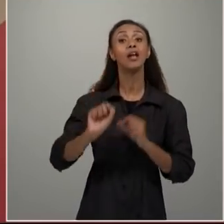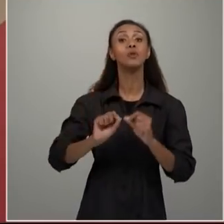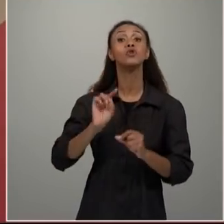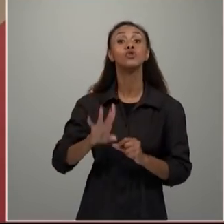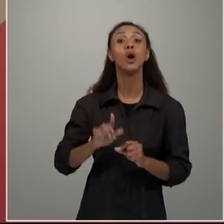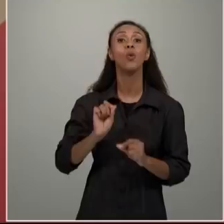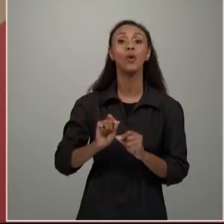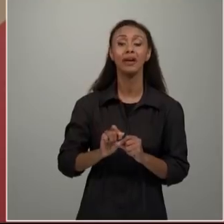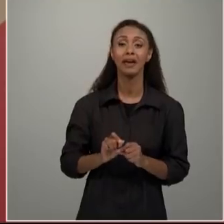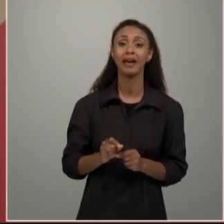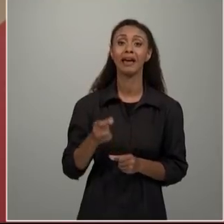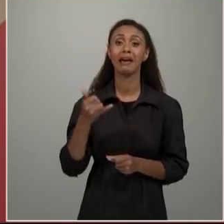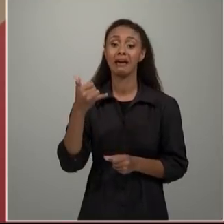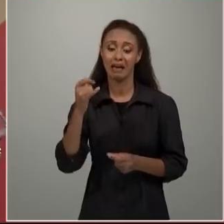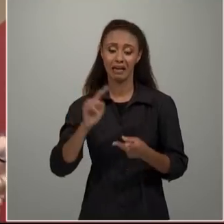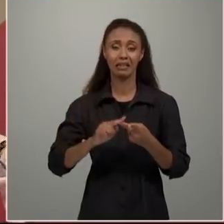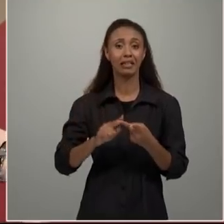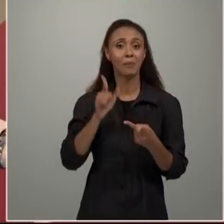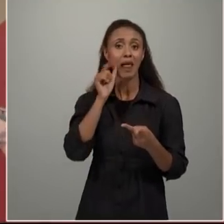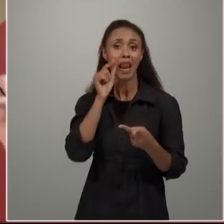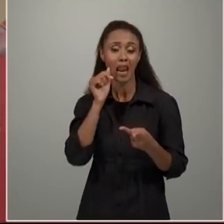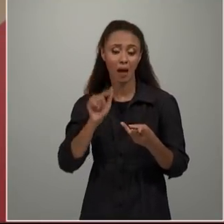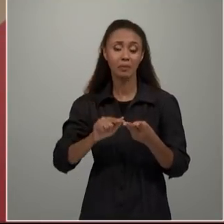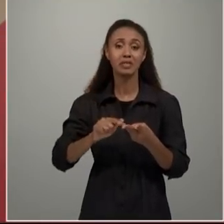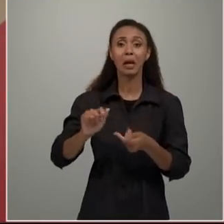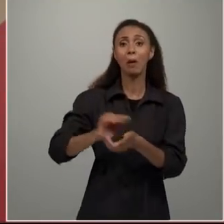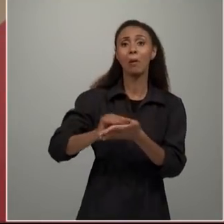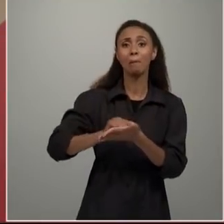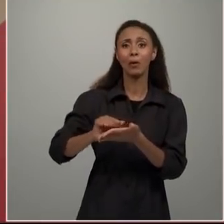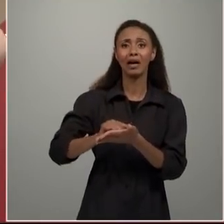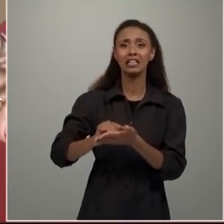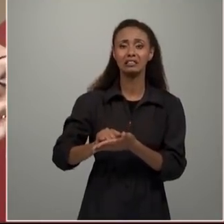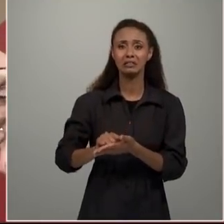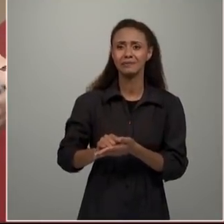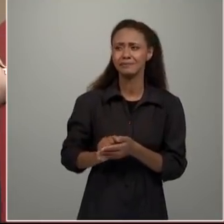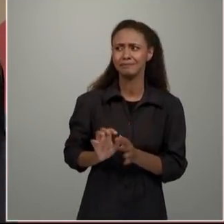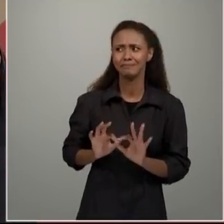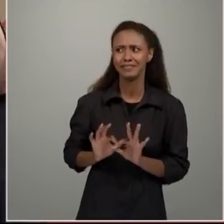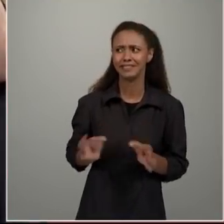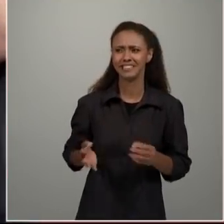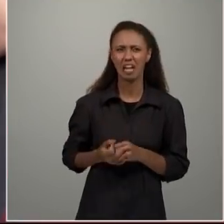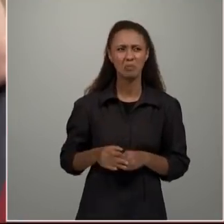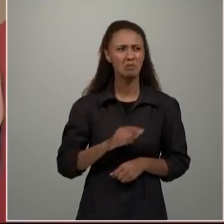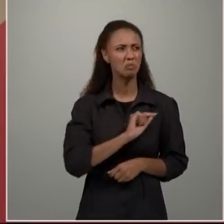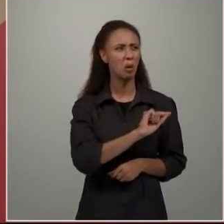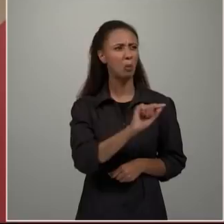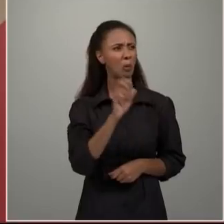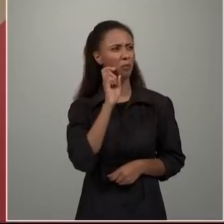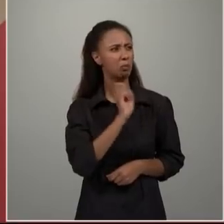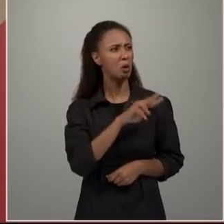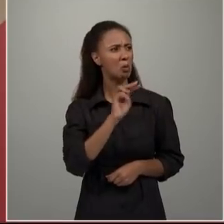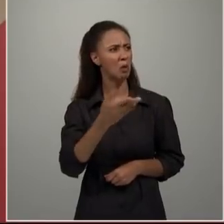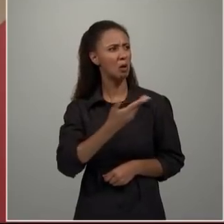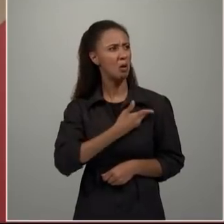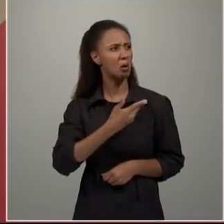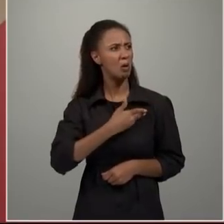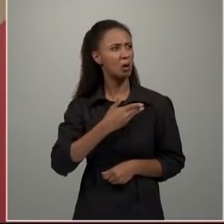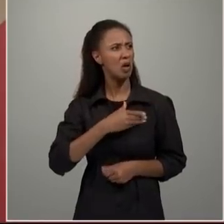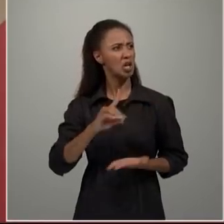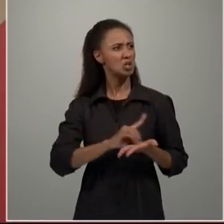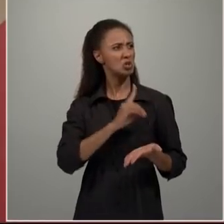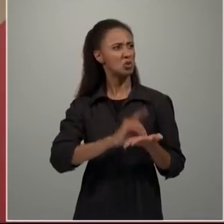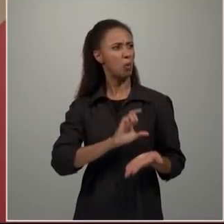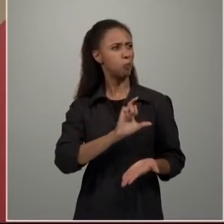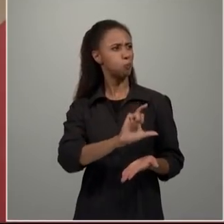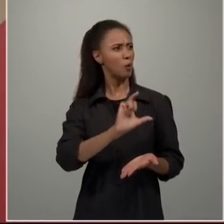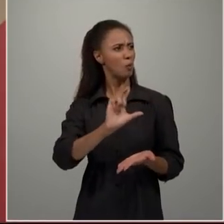borracha humildemente lá os meus companheiros lá tudo mundo com dicionário prepara todo mundo doido fez